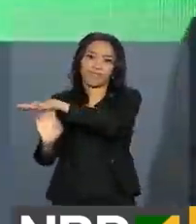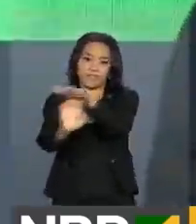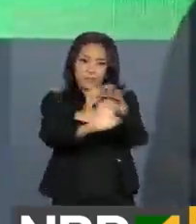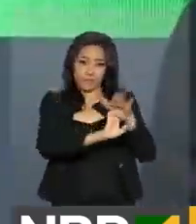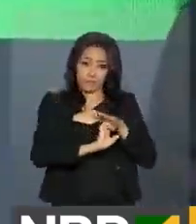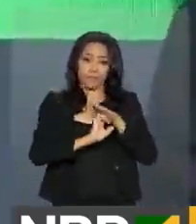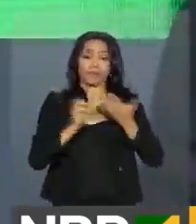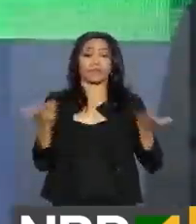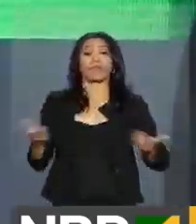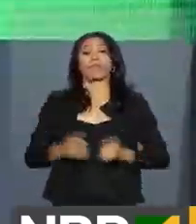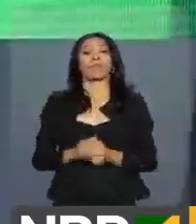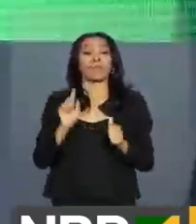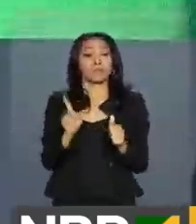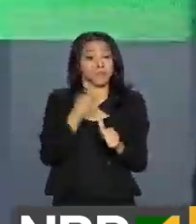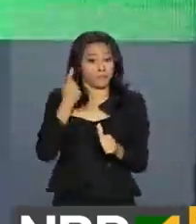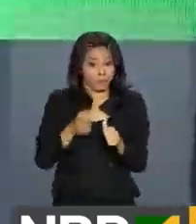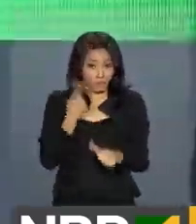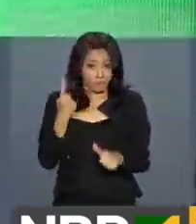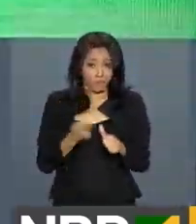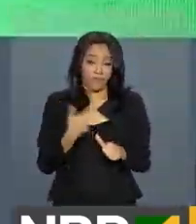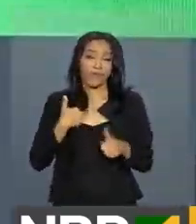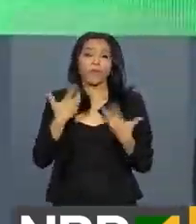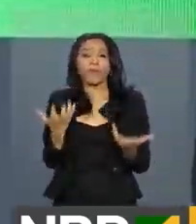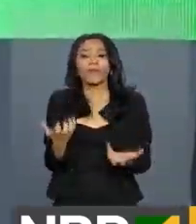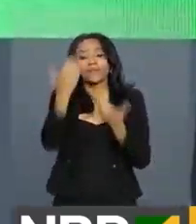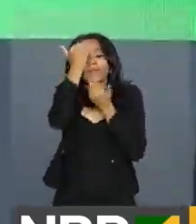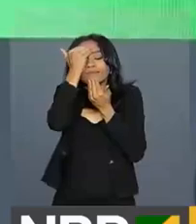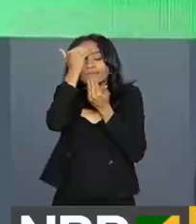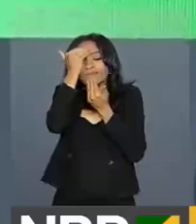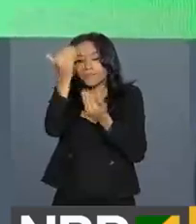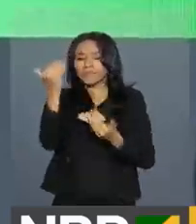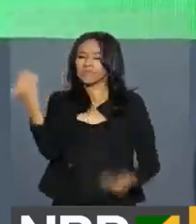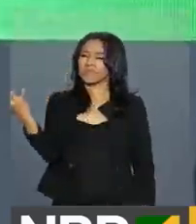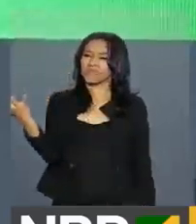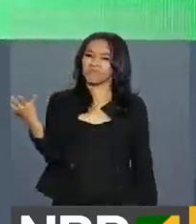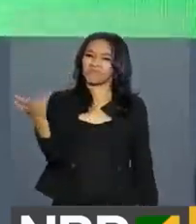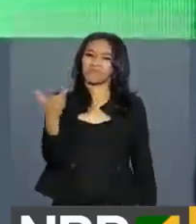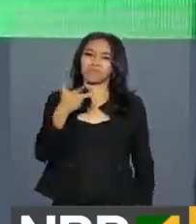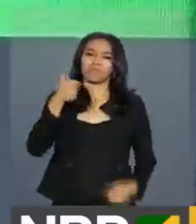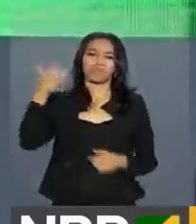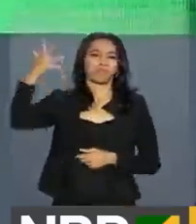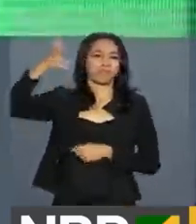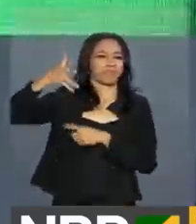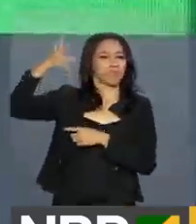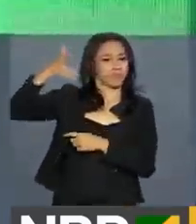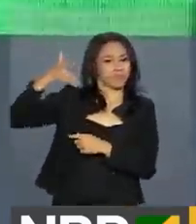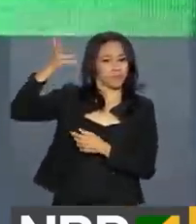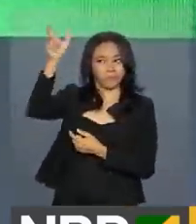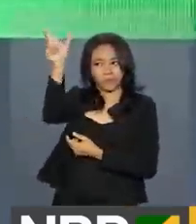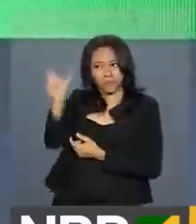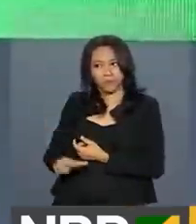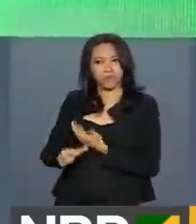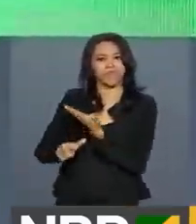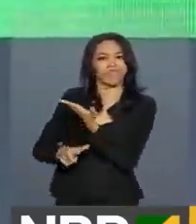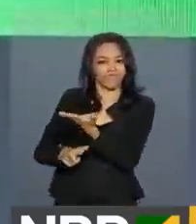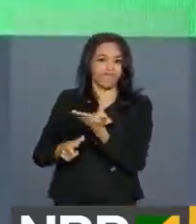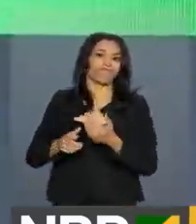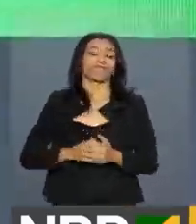em primeiro lugar eu quero muito agradecer o belíssimo discurso do lixo alberto moreno que é